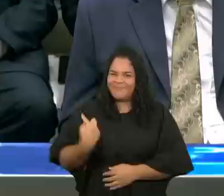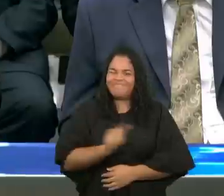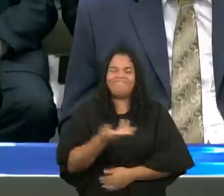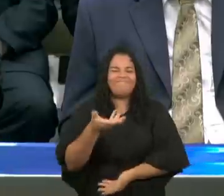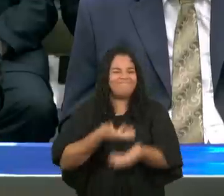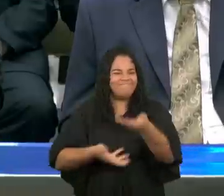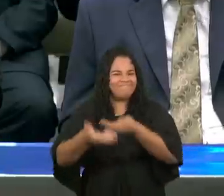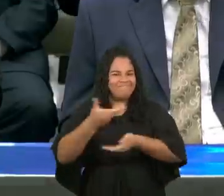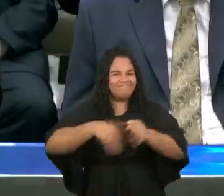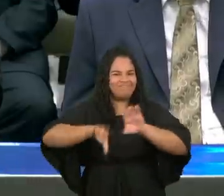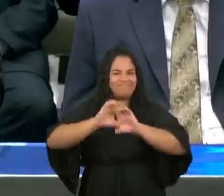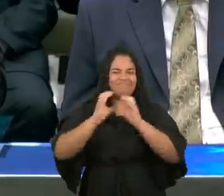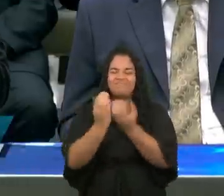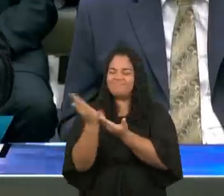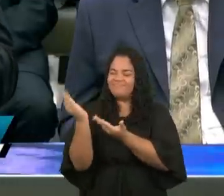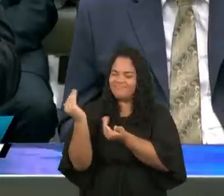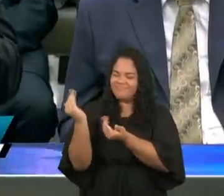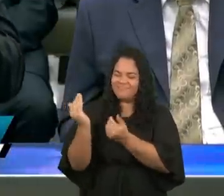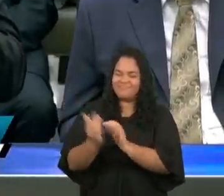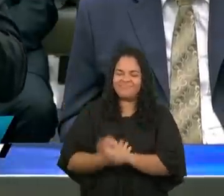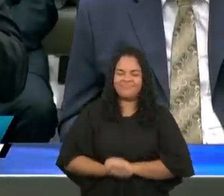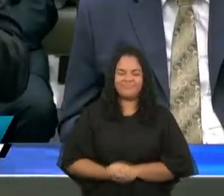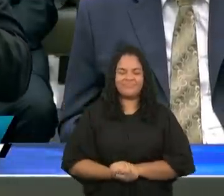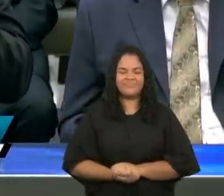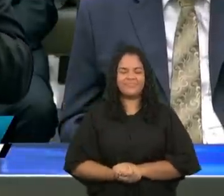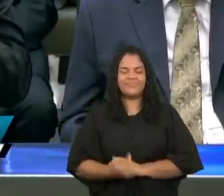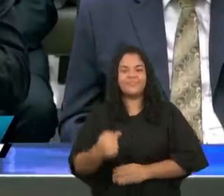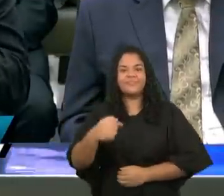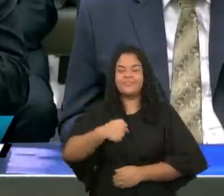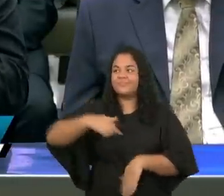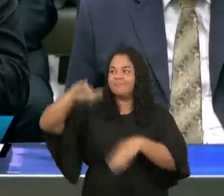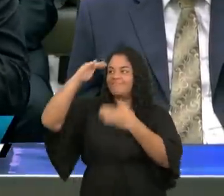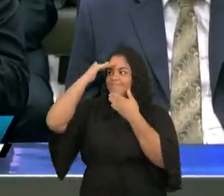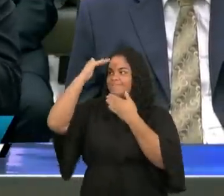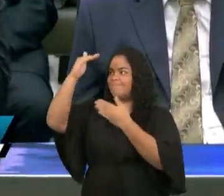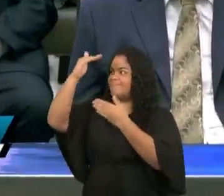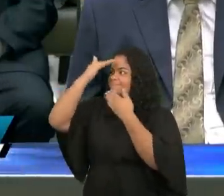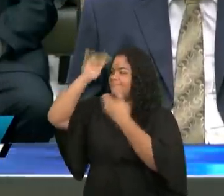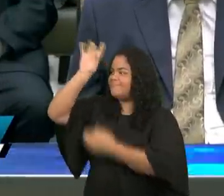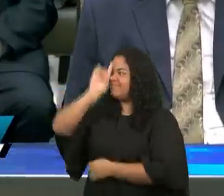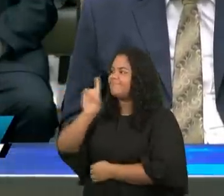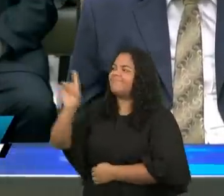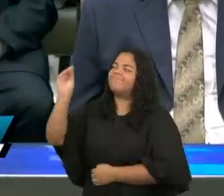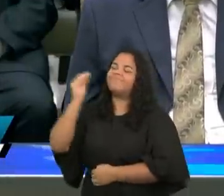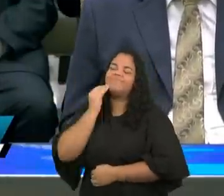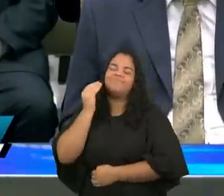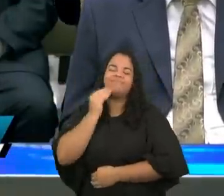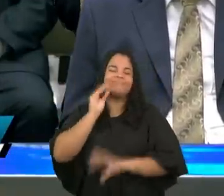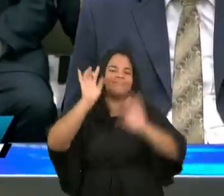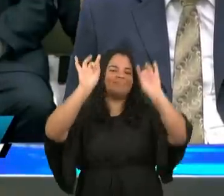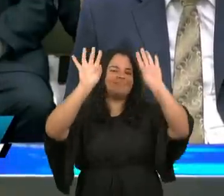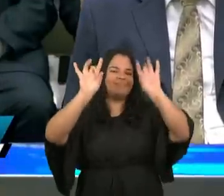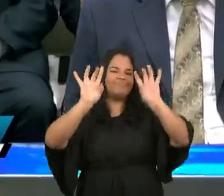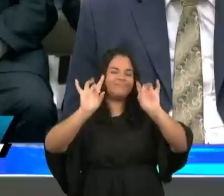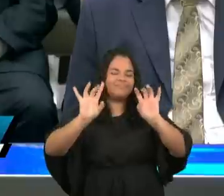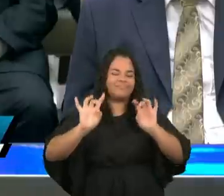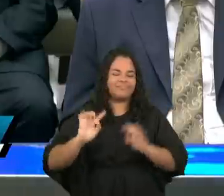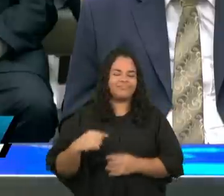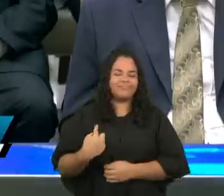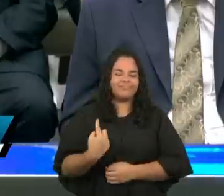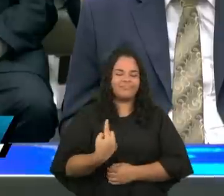congresso. Quero louvar a Deus pela oportunidade que Ele nos dá de nos